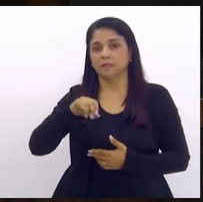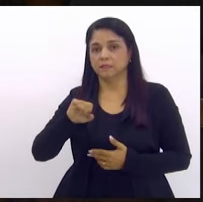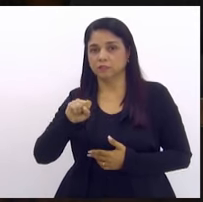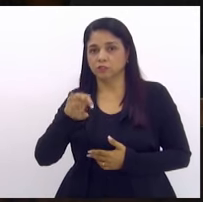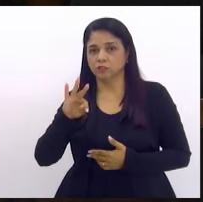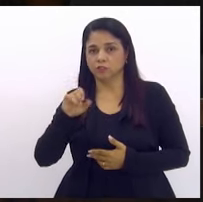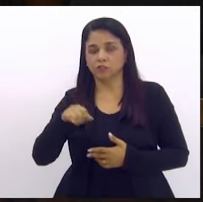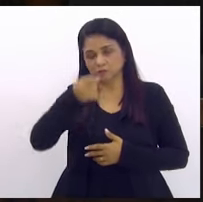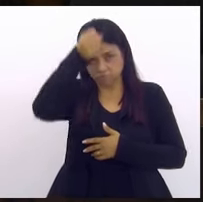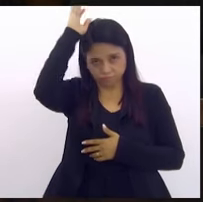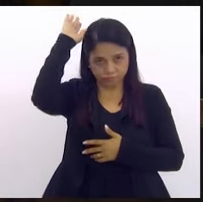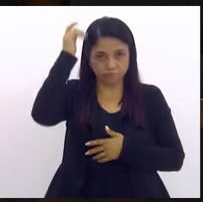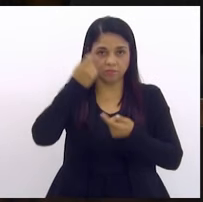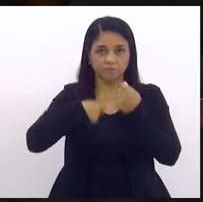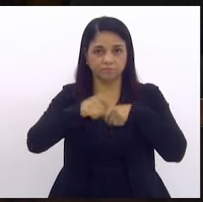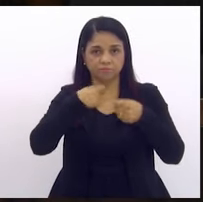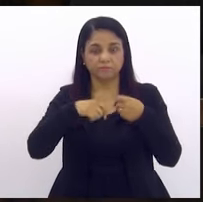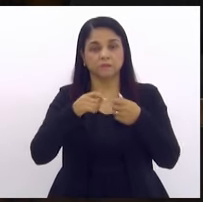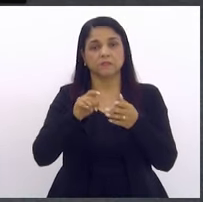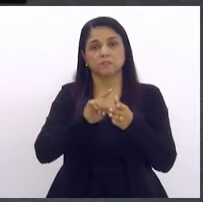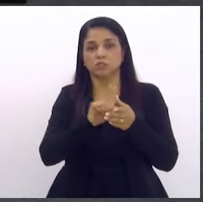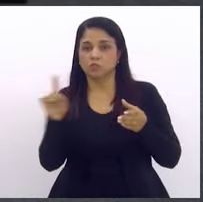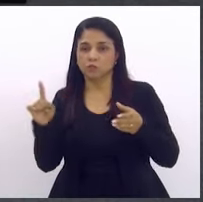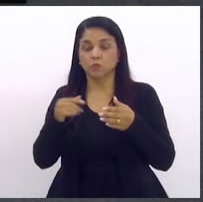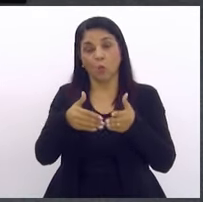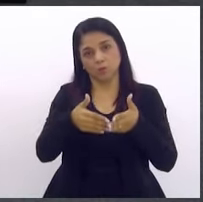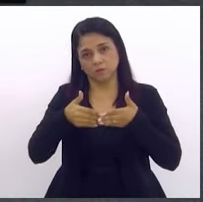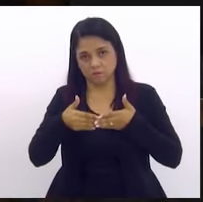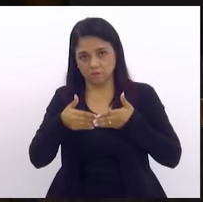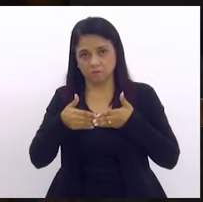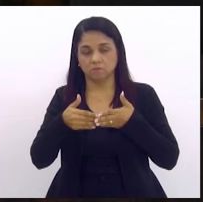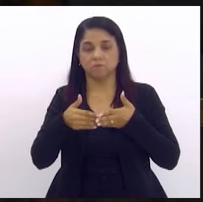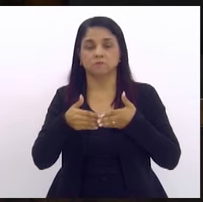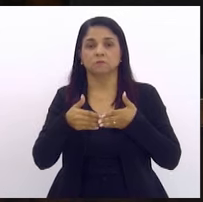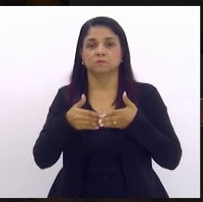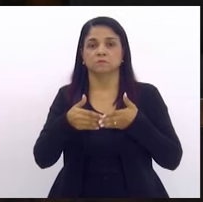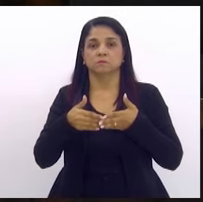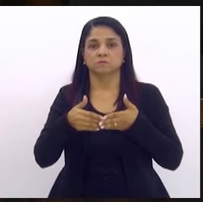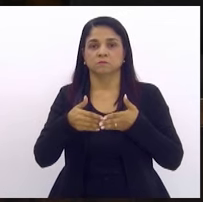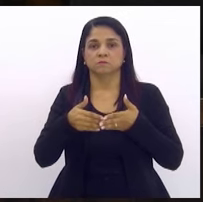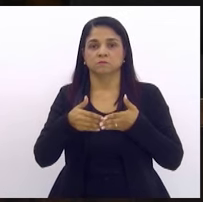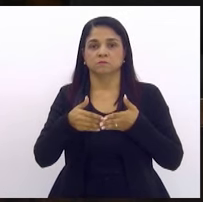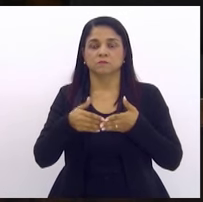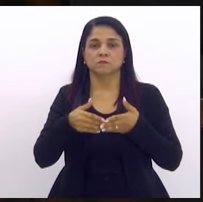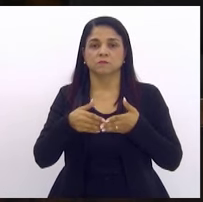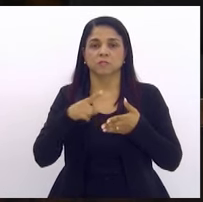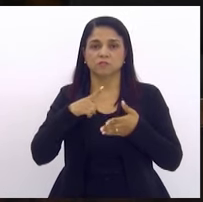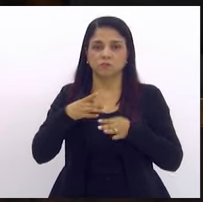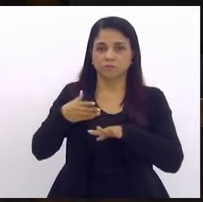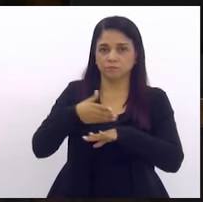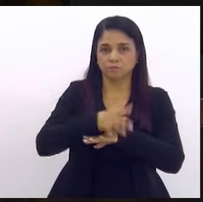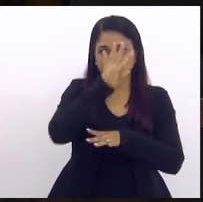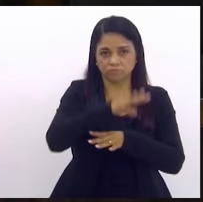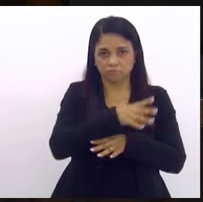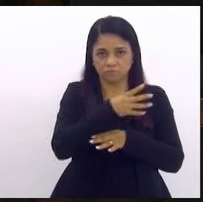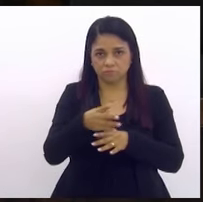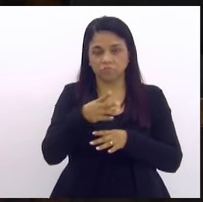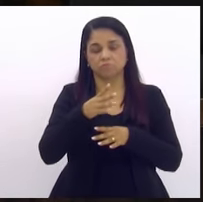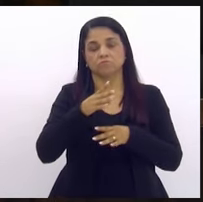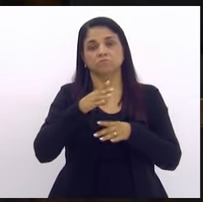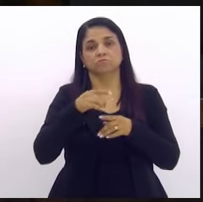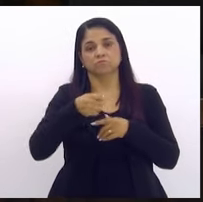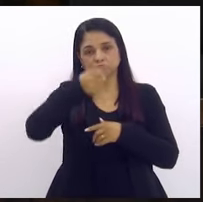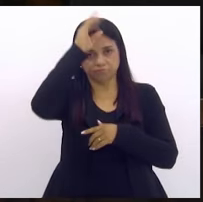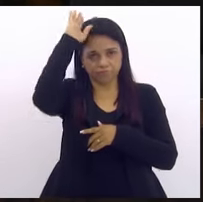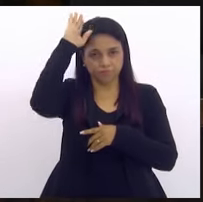aos ex-bombeiros militares excluídos ou licenciados, ex-ofício, que tiveram ingresso no quadro de carreira do Corpo de Bombeiro Militar